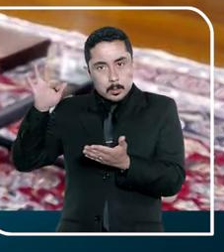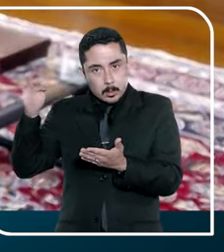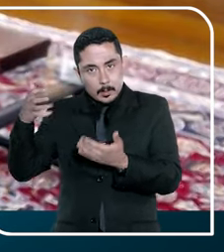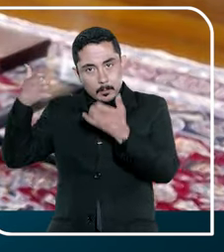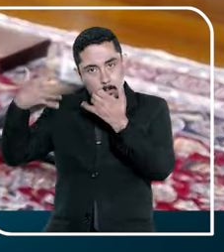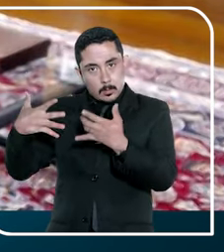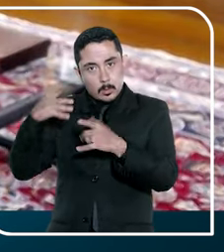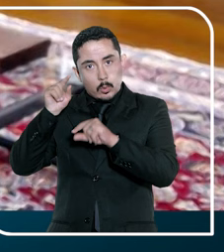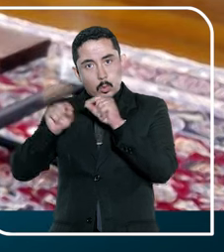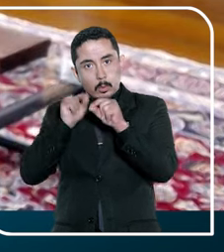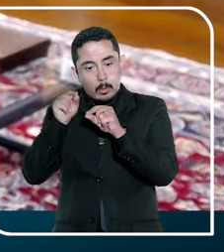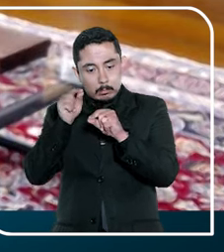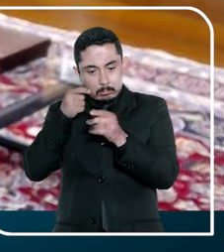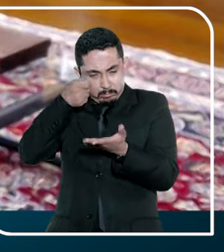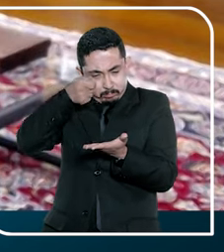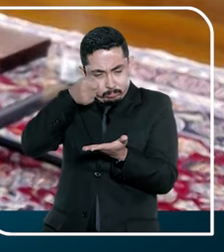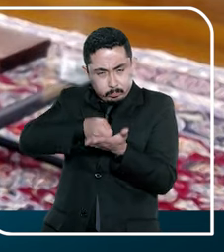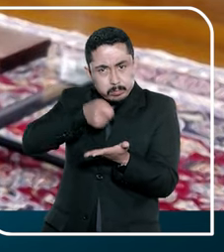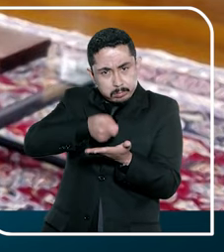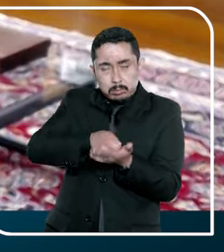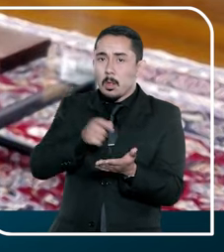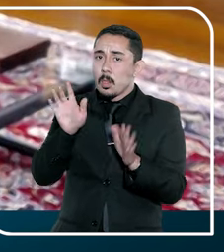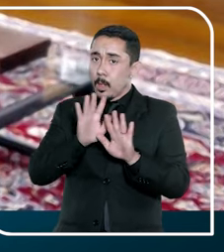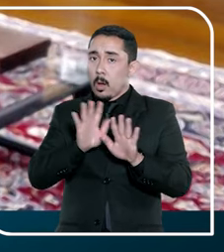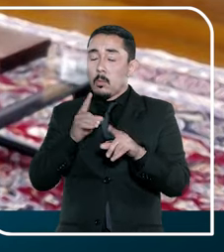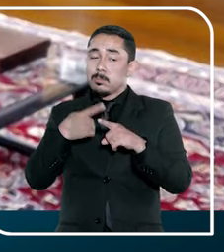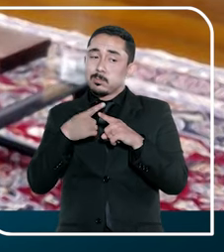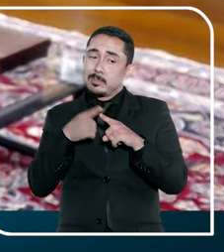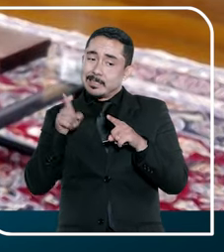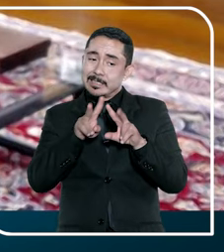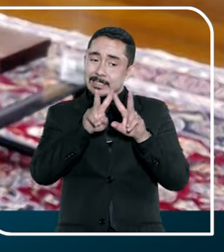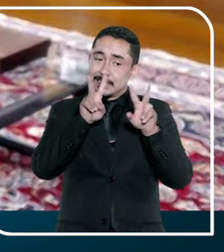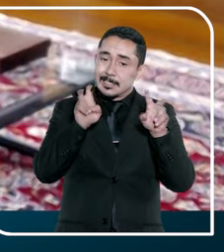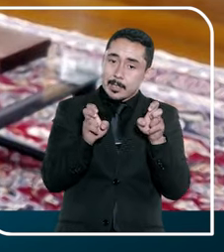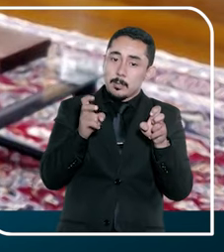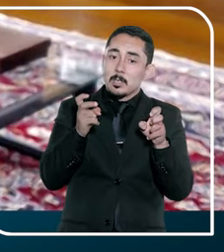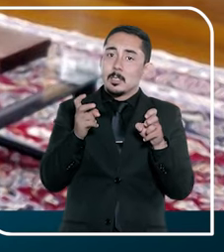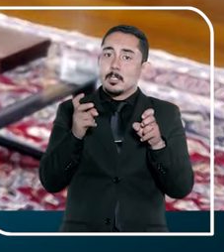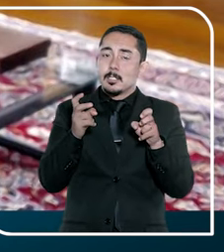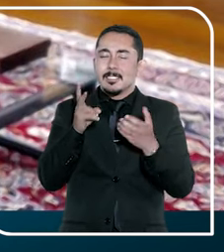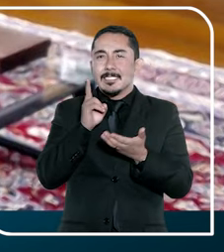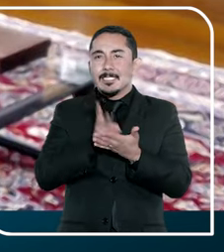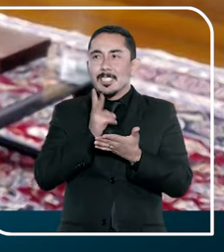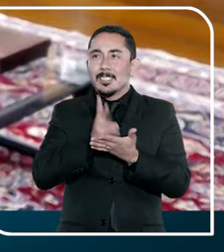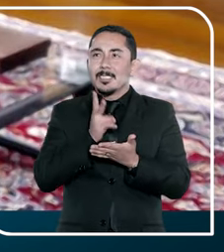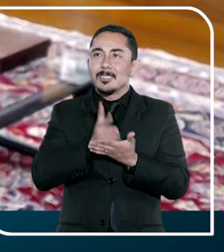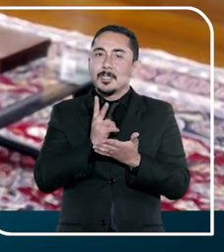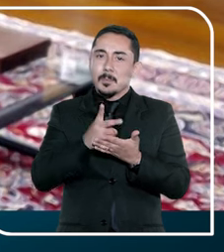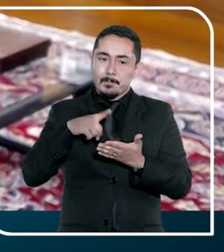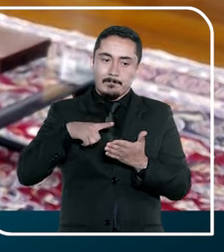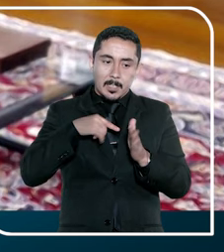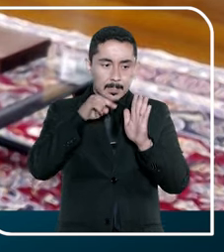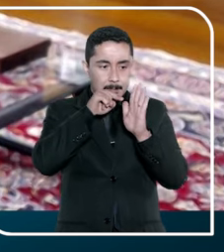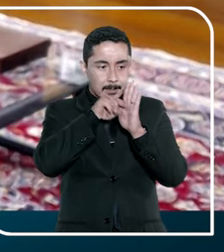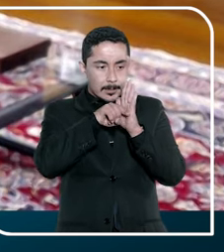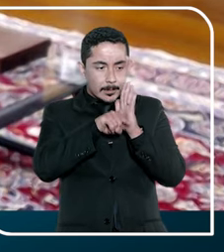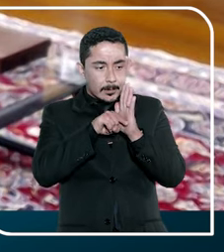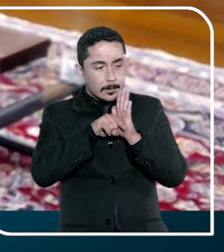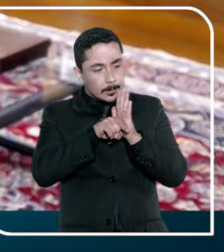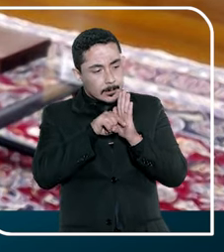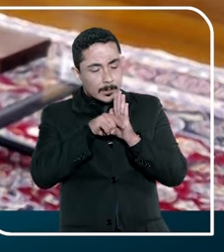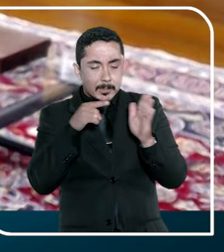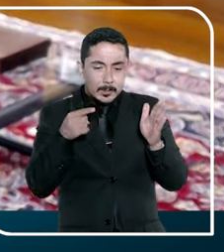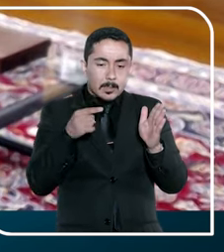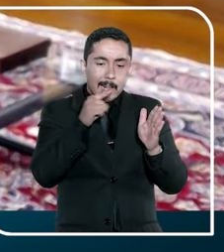rigidez porque este tema PR é um tema que sempre reclama uma análise no caso concreto né então Eh